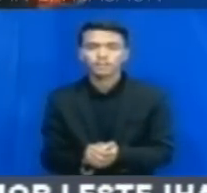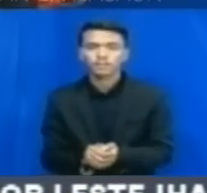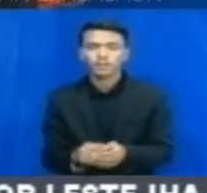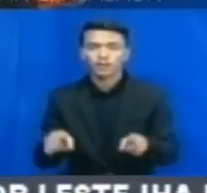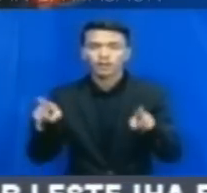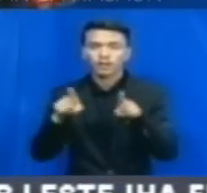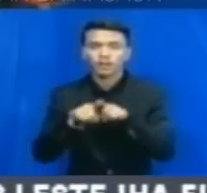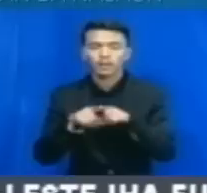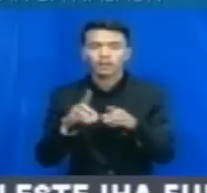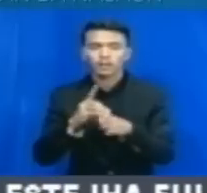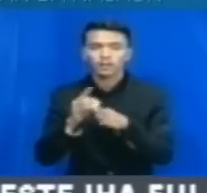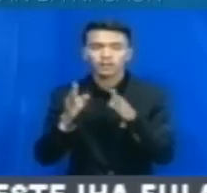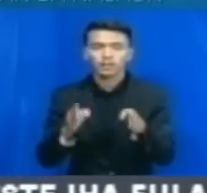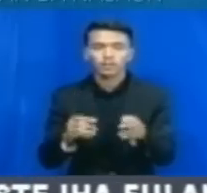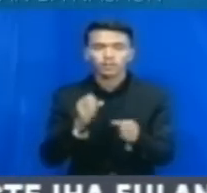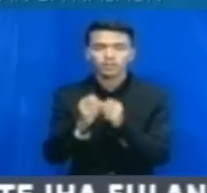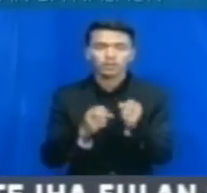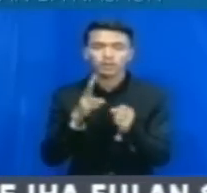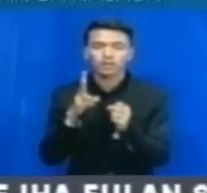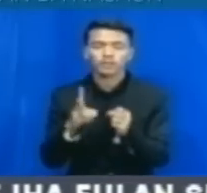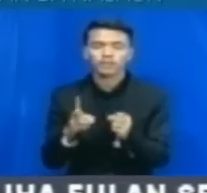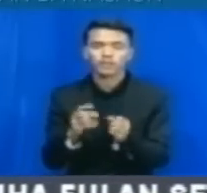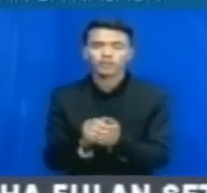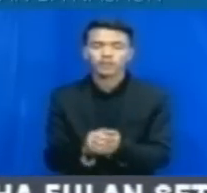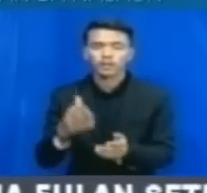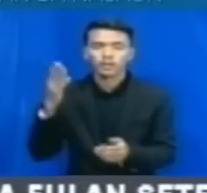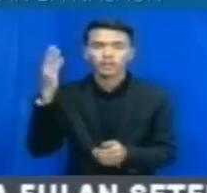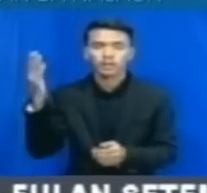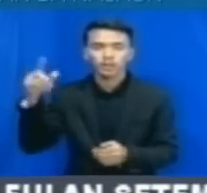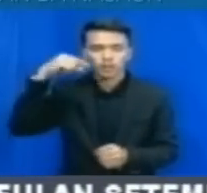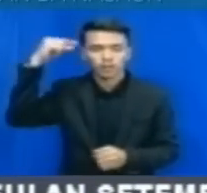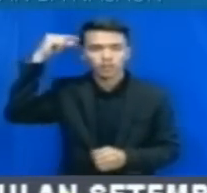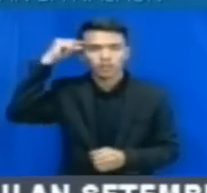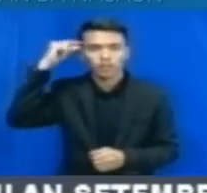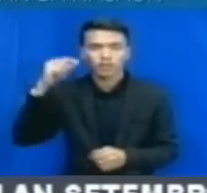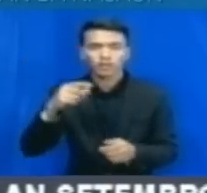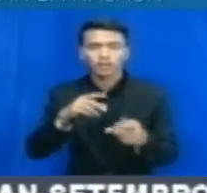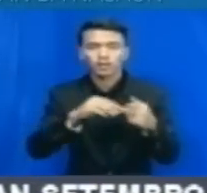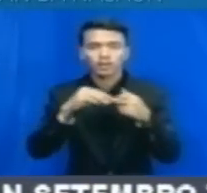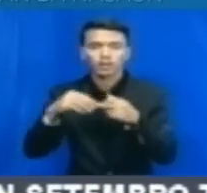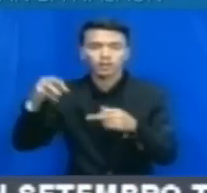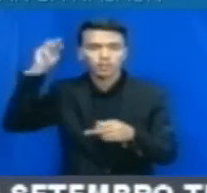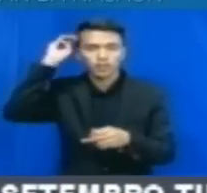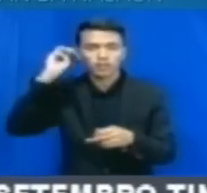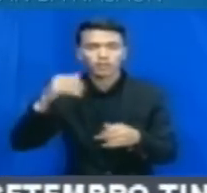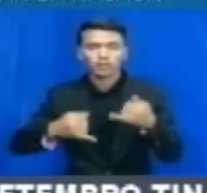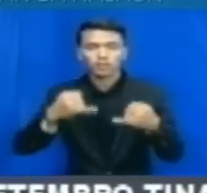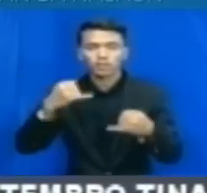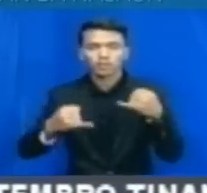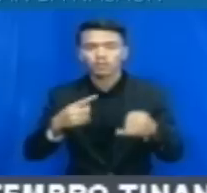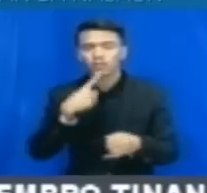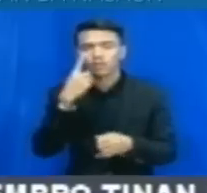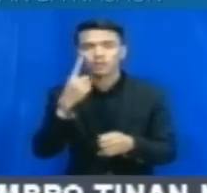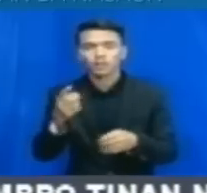a sang a diretor baixa a sociedade civilnya. Ia governante, lilo ia ministro de justiça mas até te kata